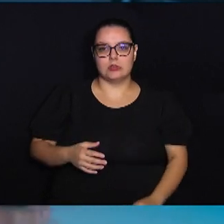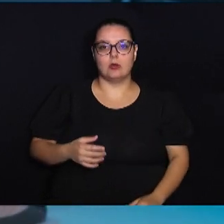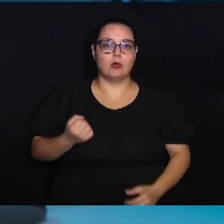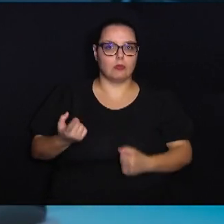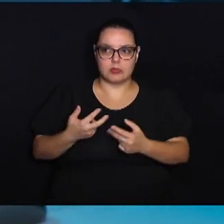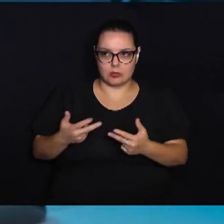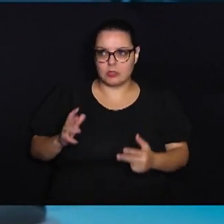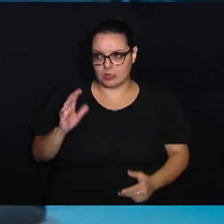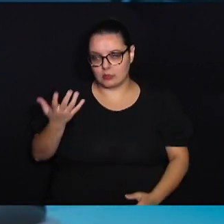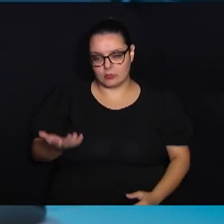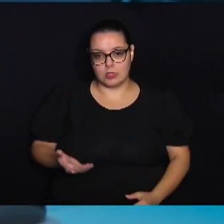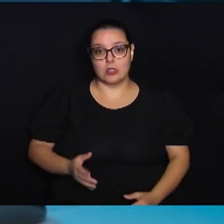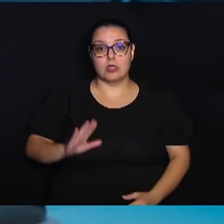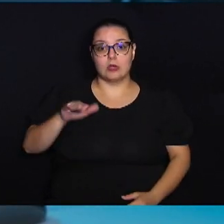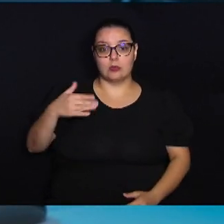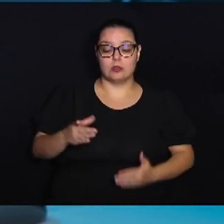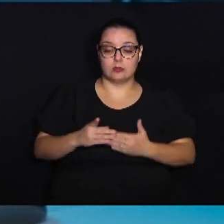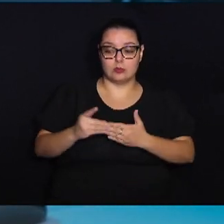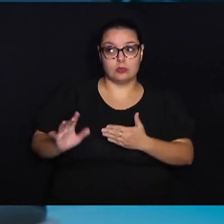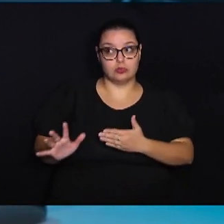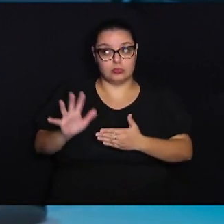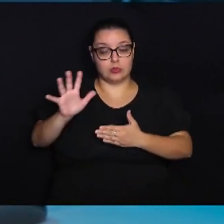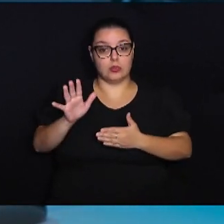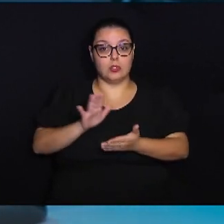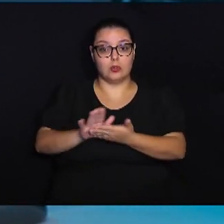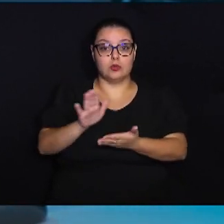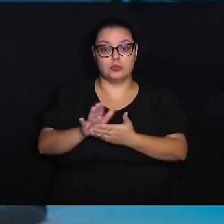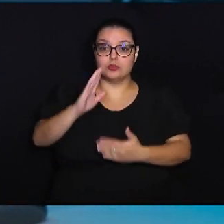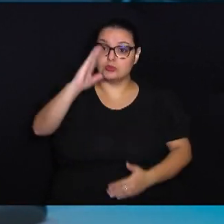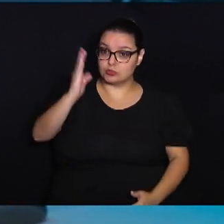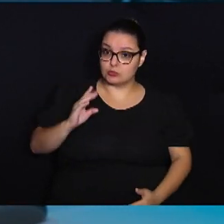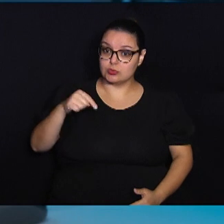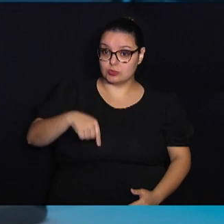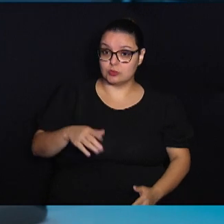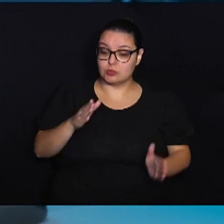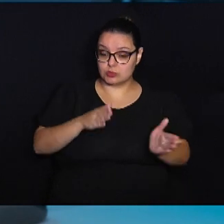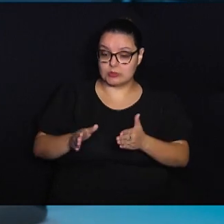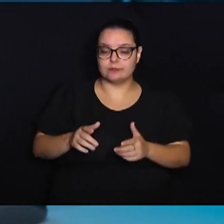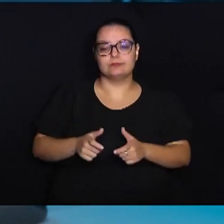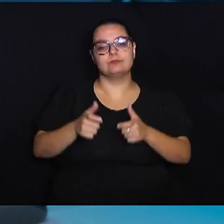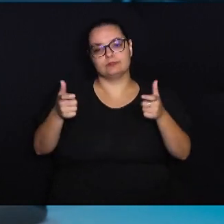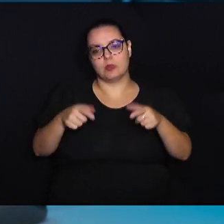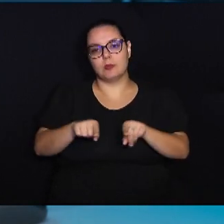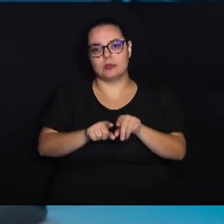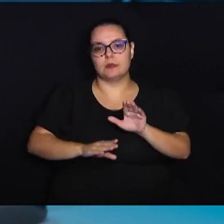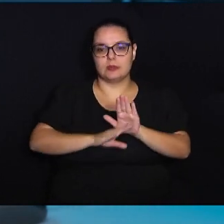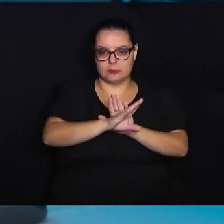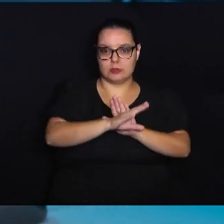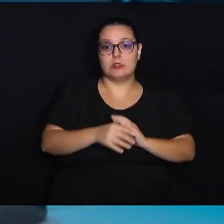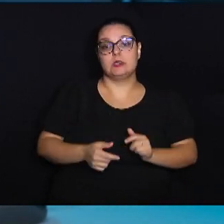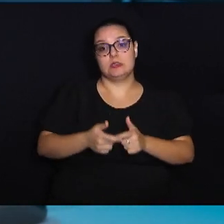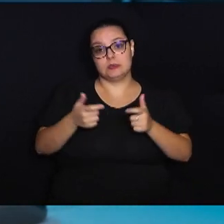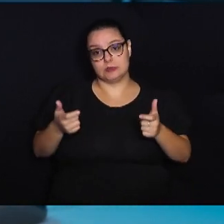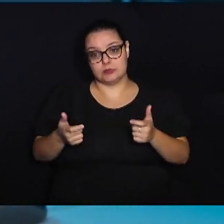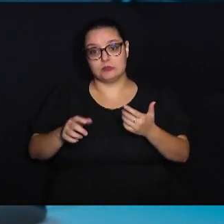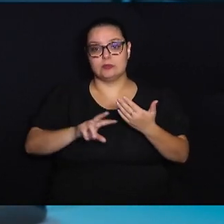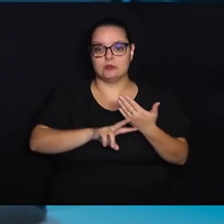a nossa alimentação e a forma que ela é produzida. E dessa maneira nós